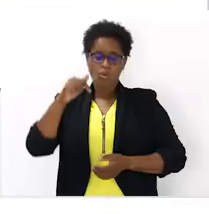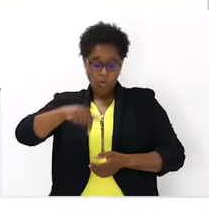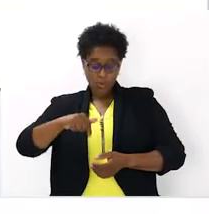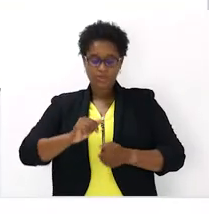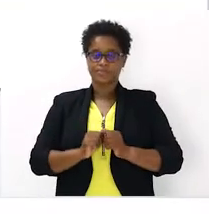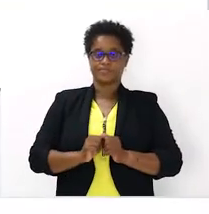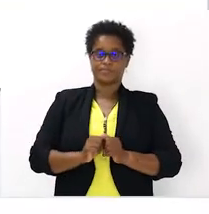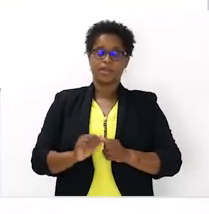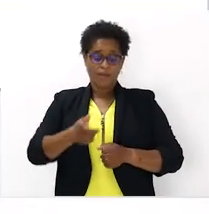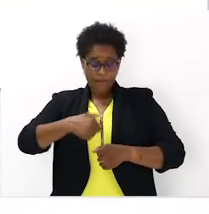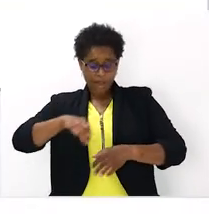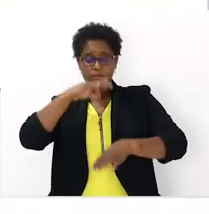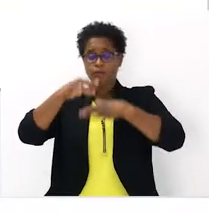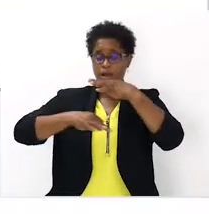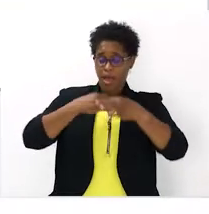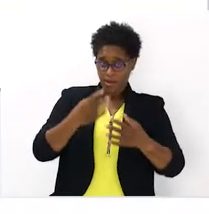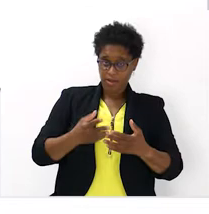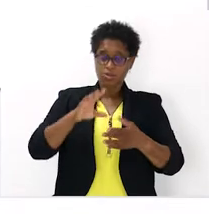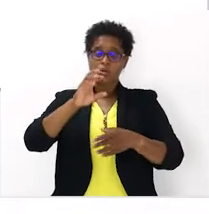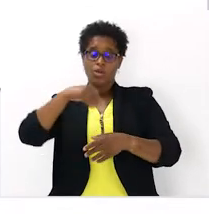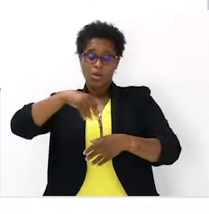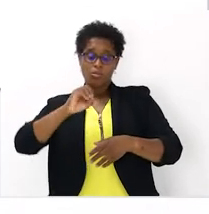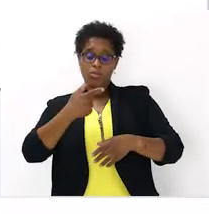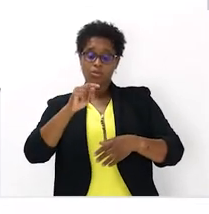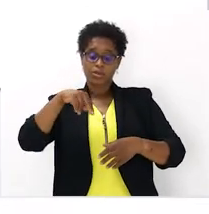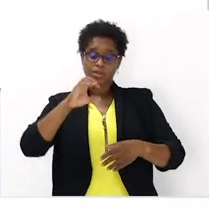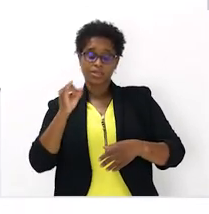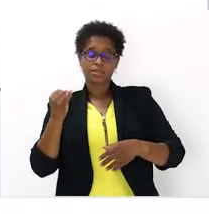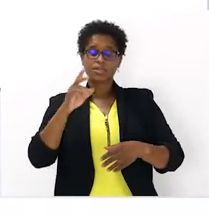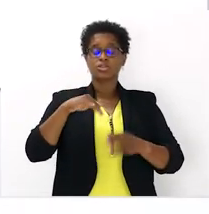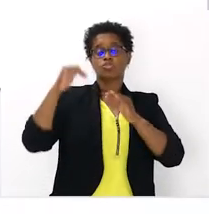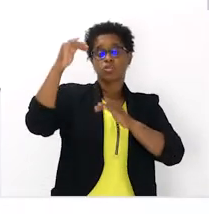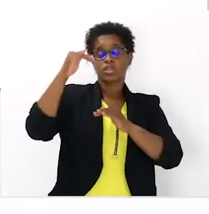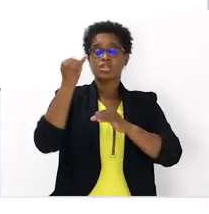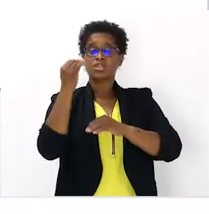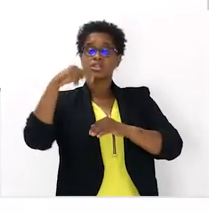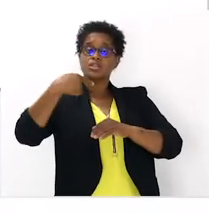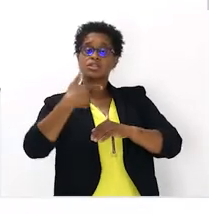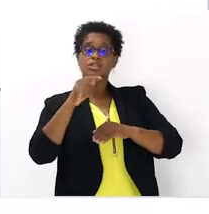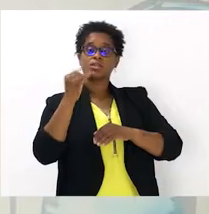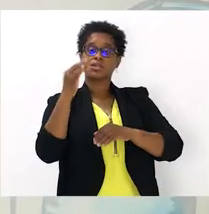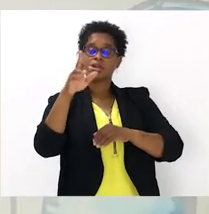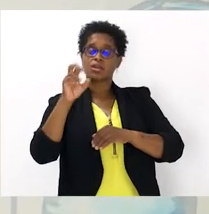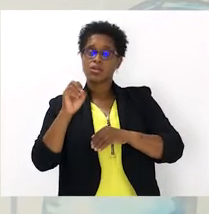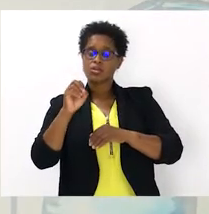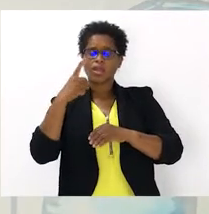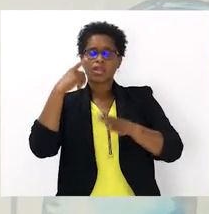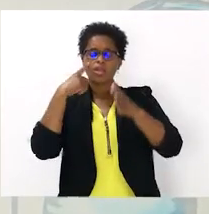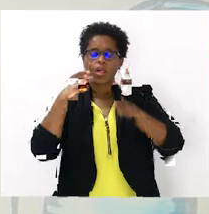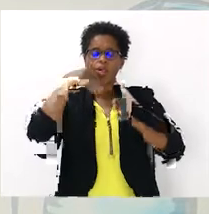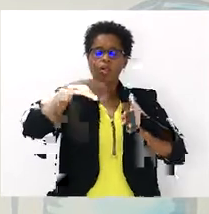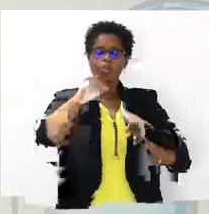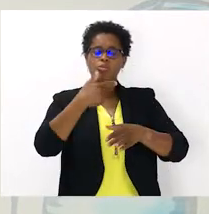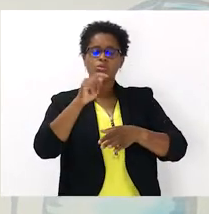Hoje vamos falar sobre potência de expoente inteiro. Atenção,